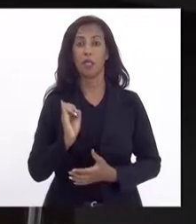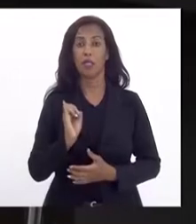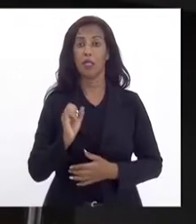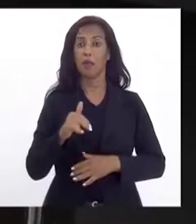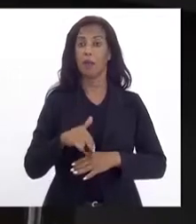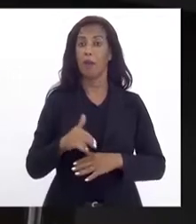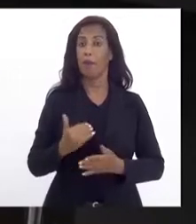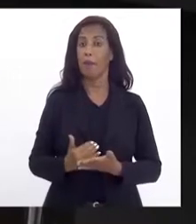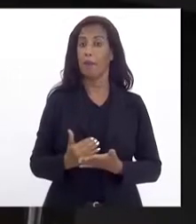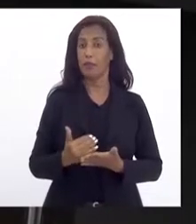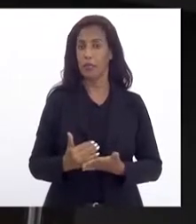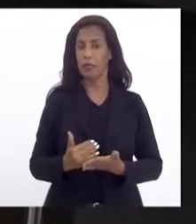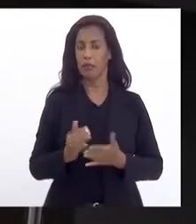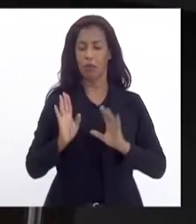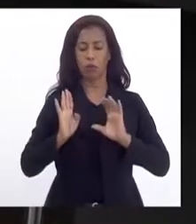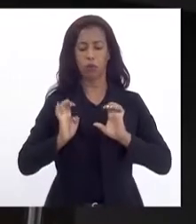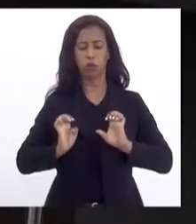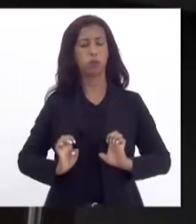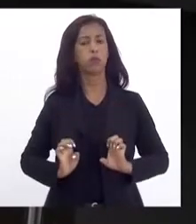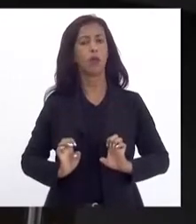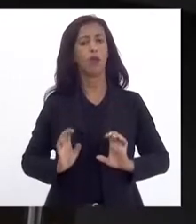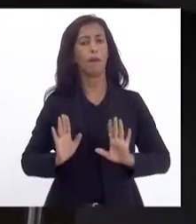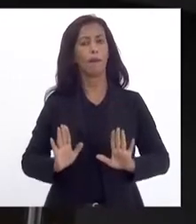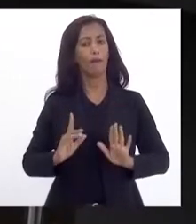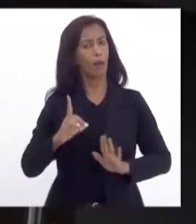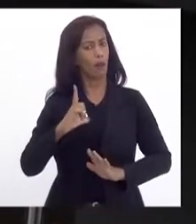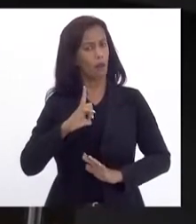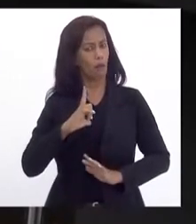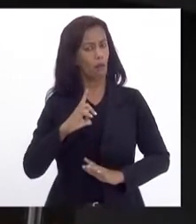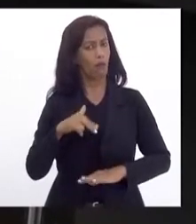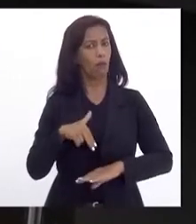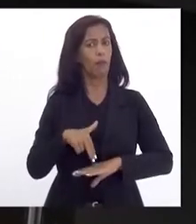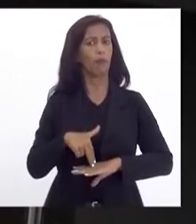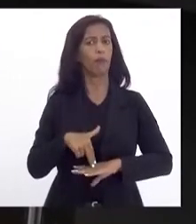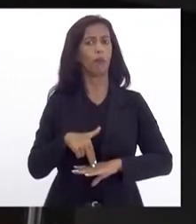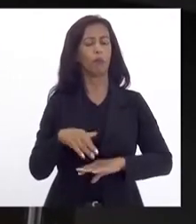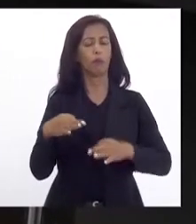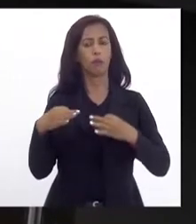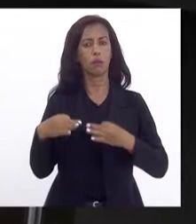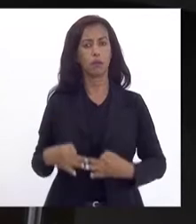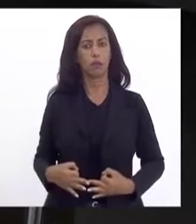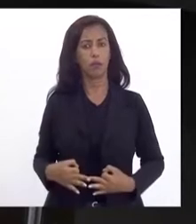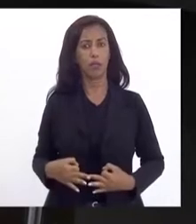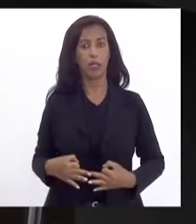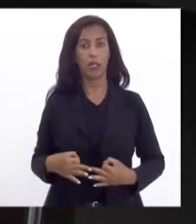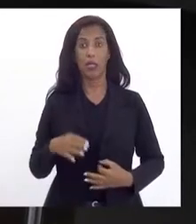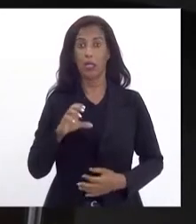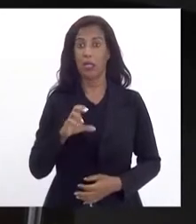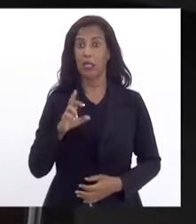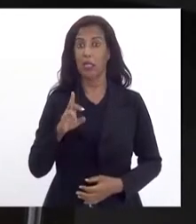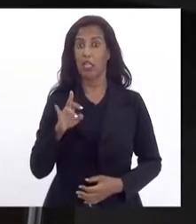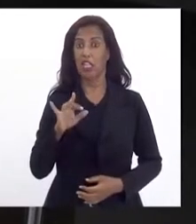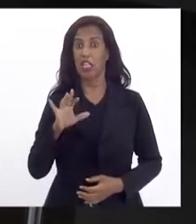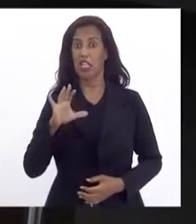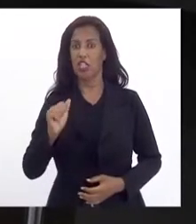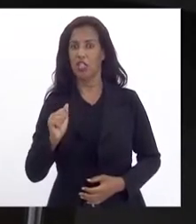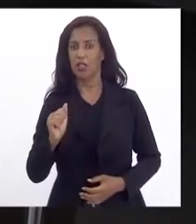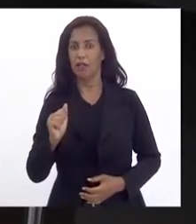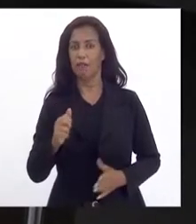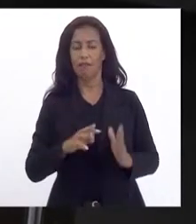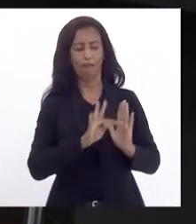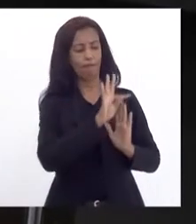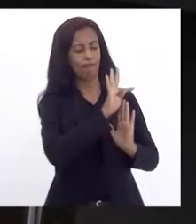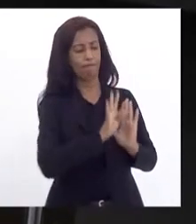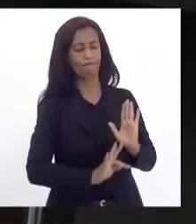de princípio, mas que terei uma posição absolutamente crítica à redação